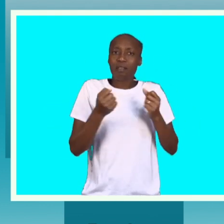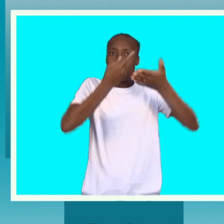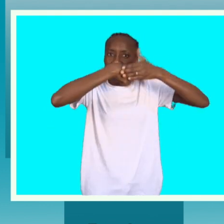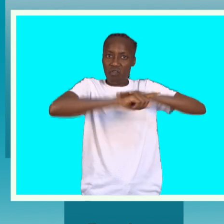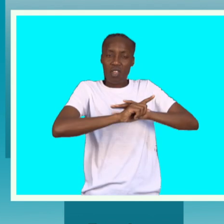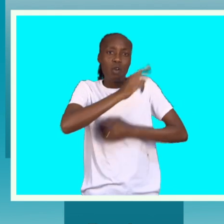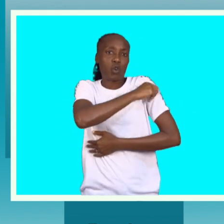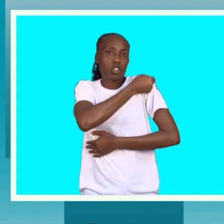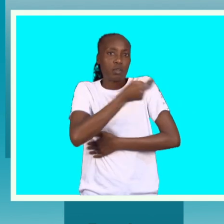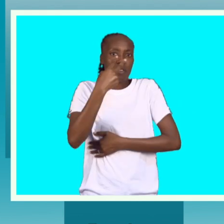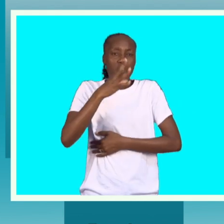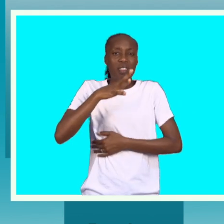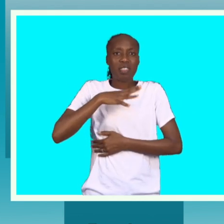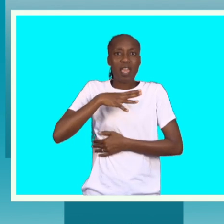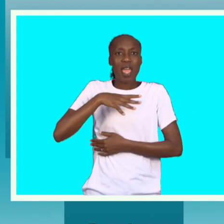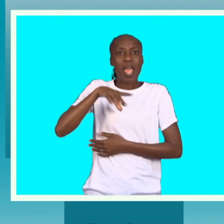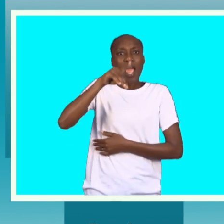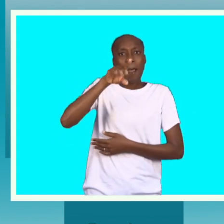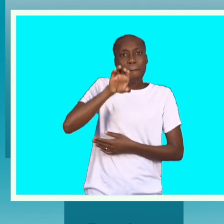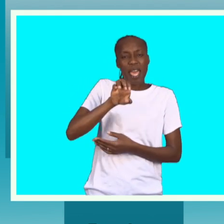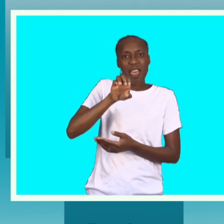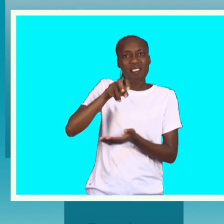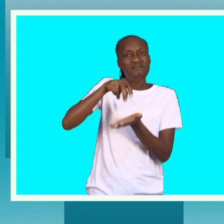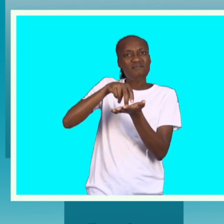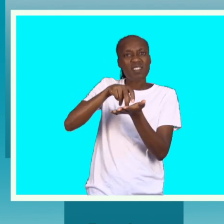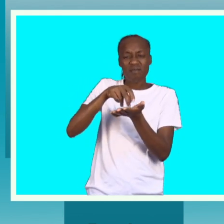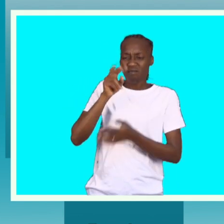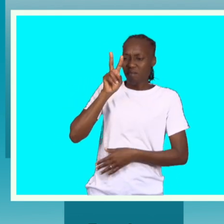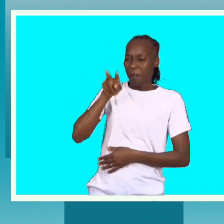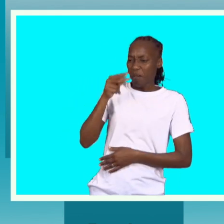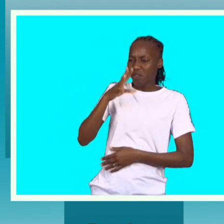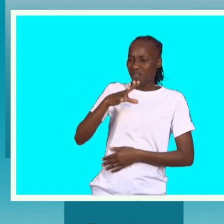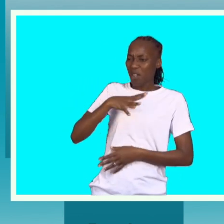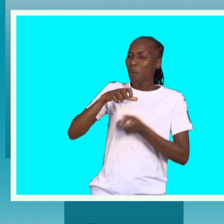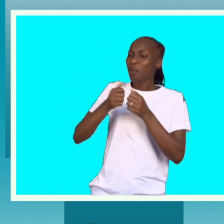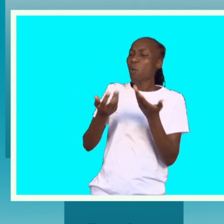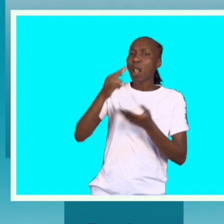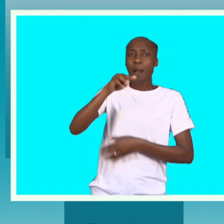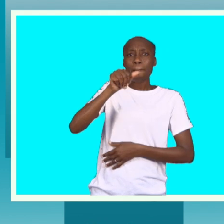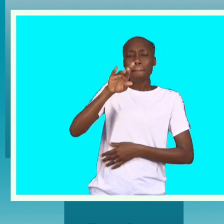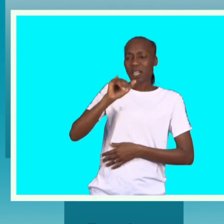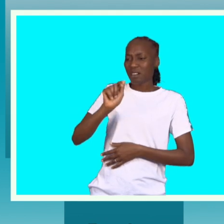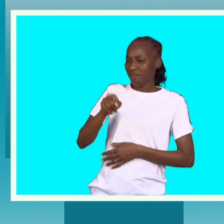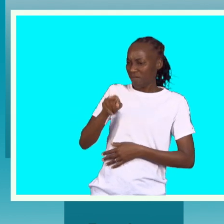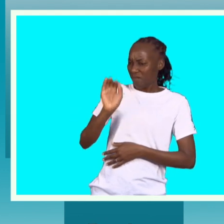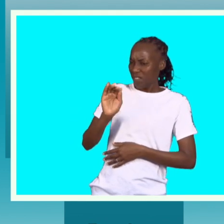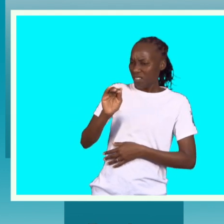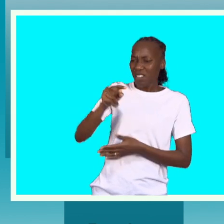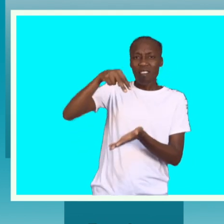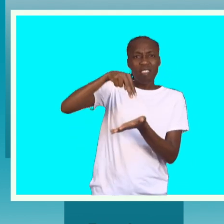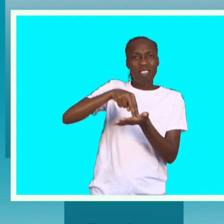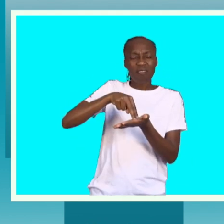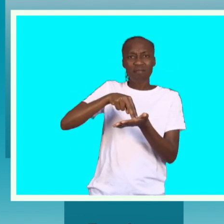Beija. Maria, o que é espaço? Manda ampear? Nada. Manda ampear? Fica ensina. Não.